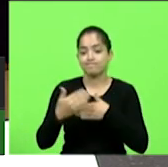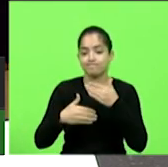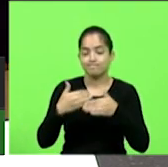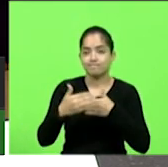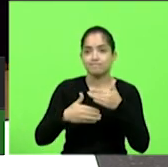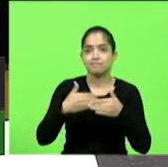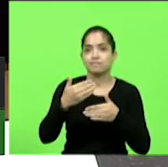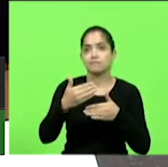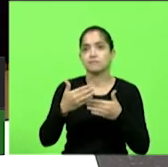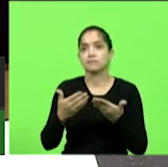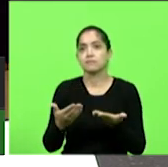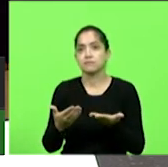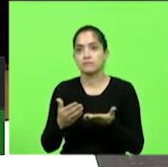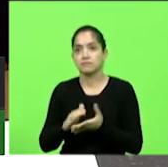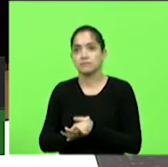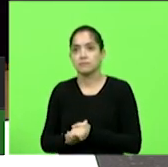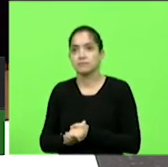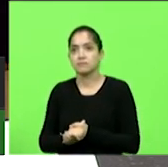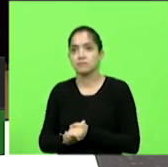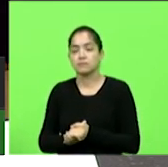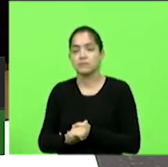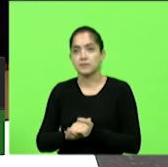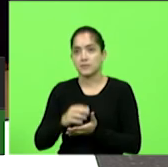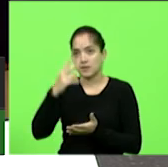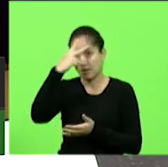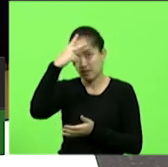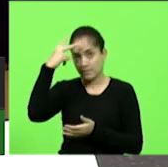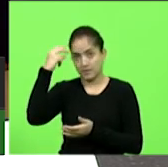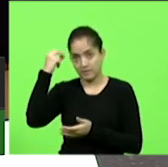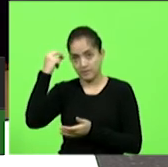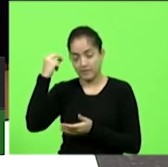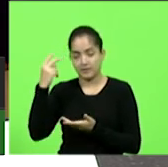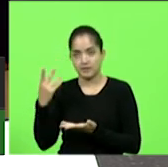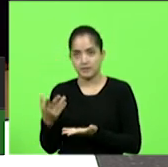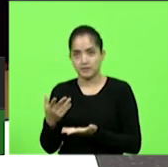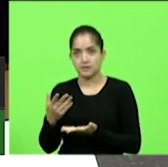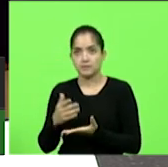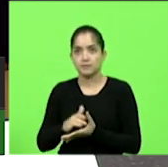dia, a prefeita de Seara, então,